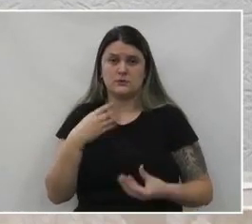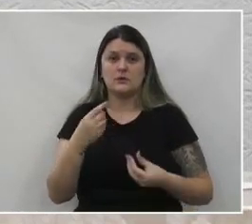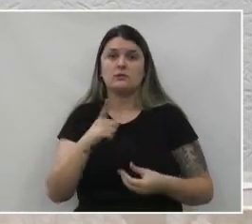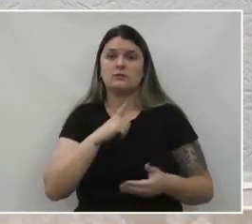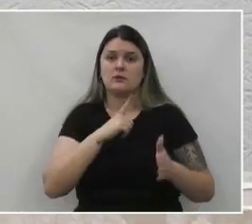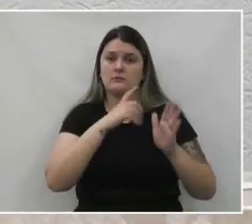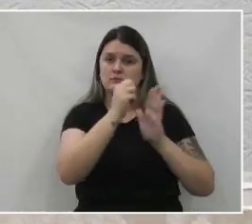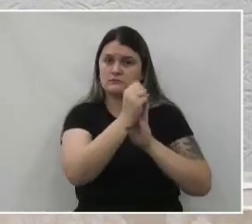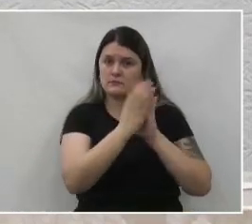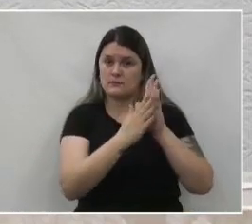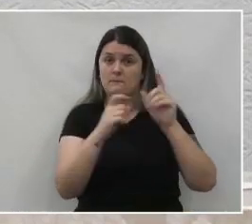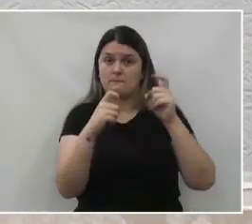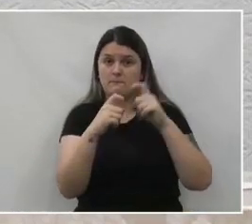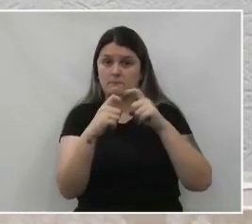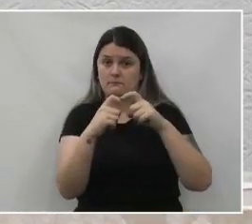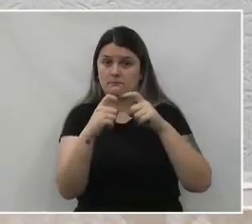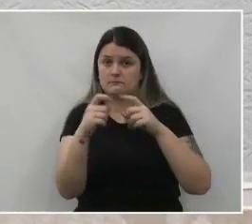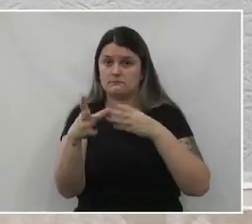atestado médico anexo.